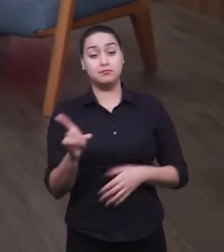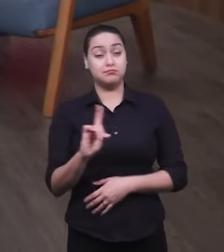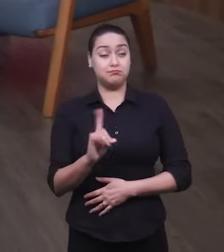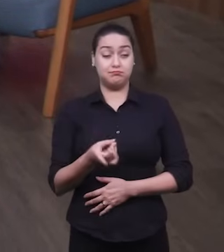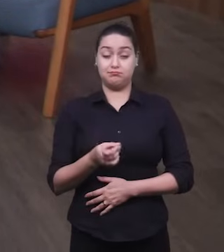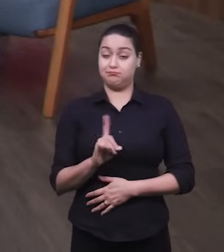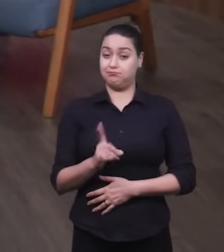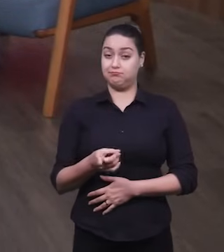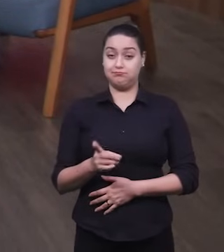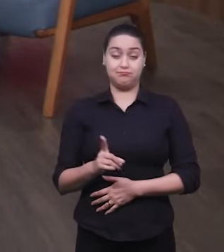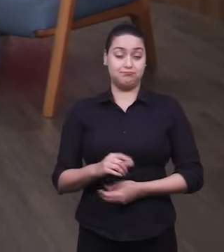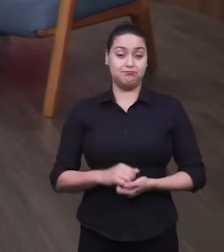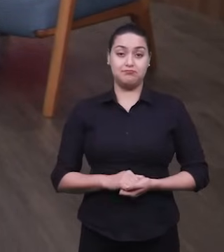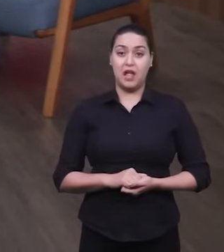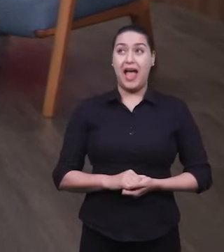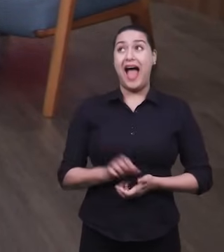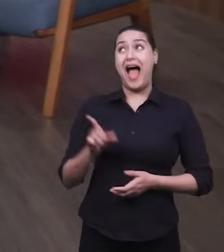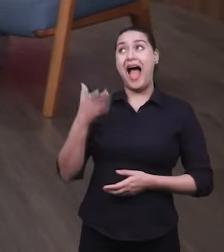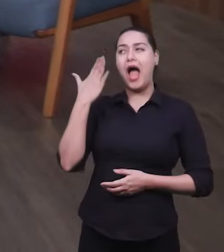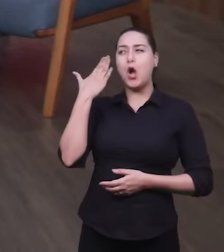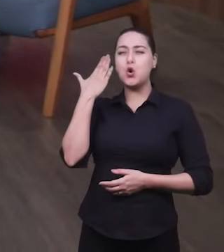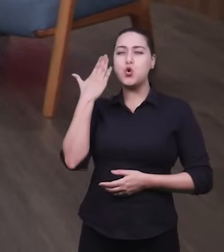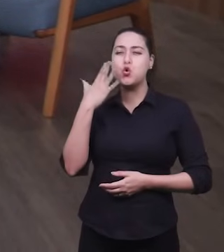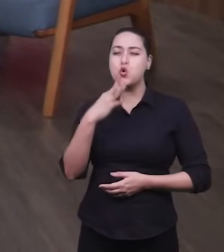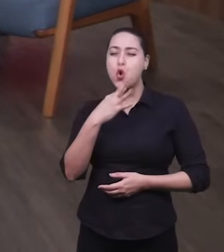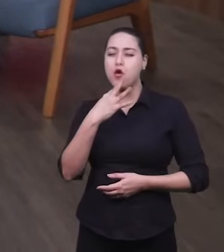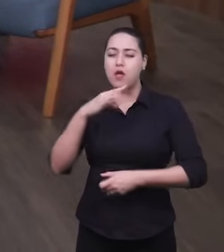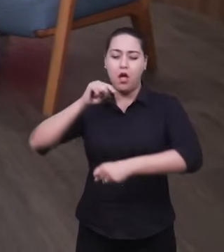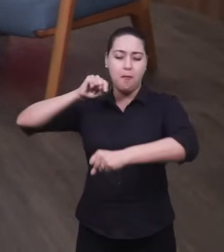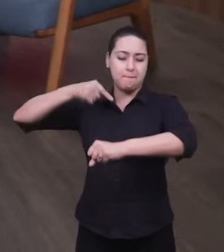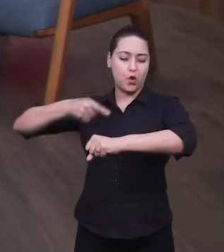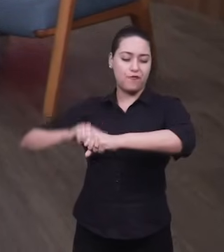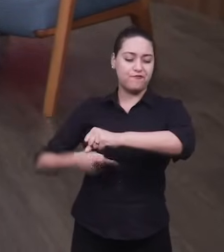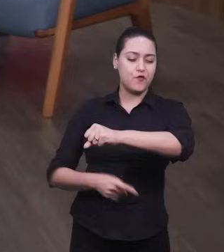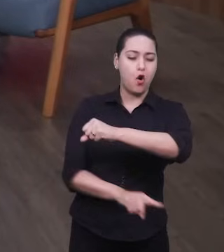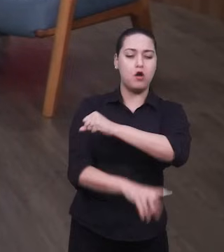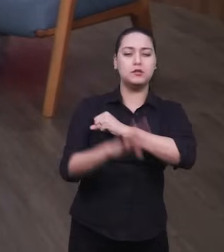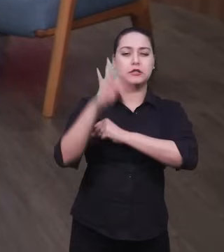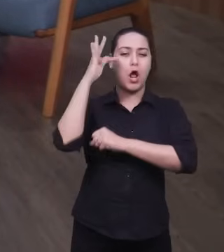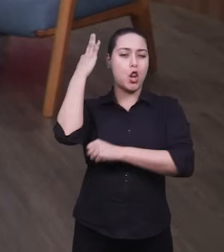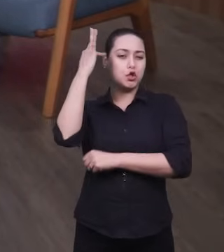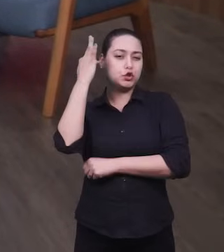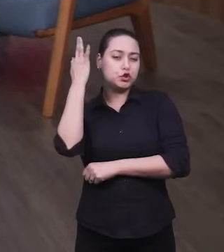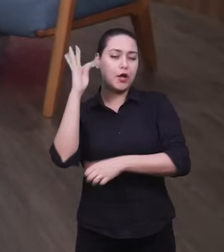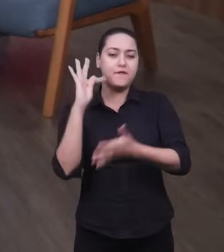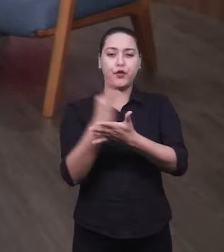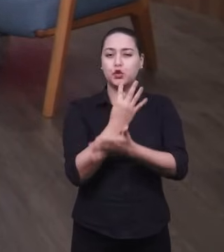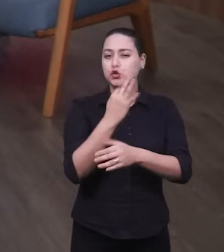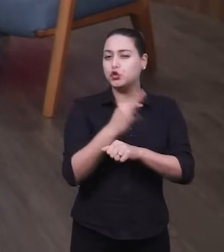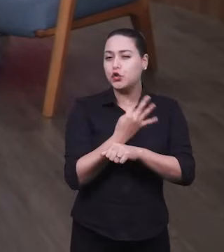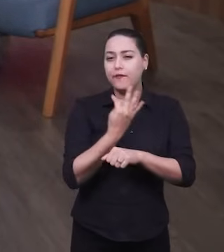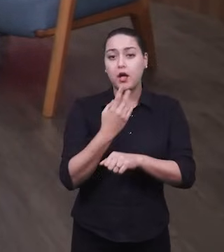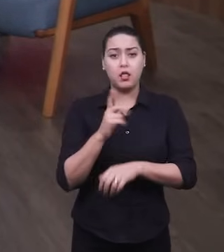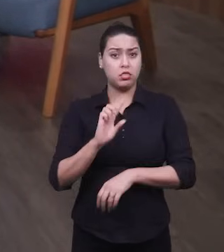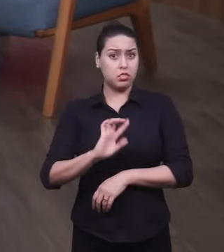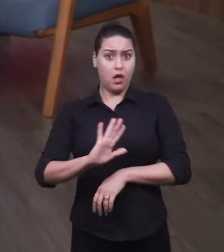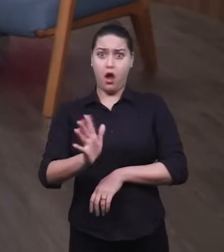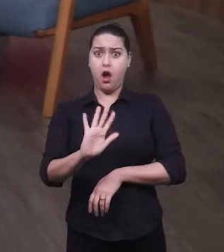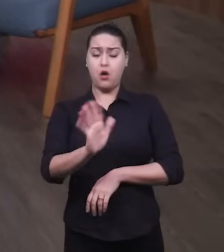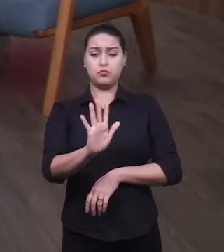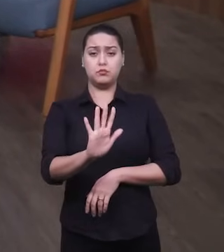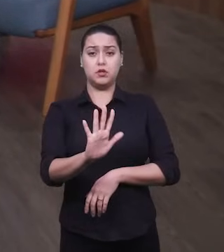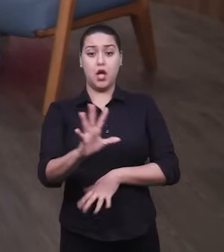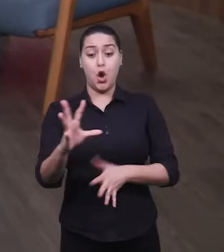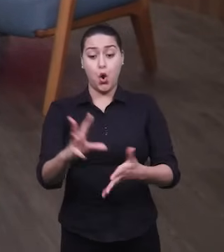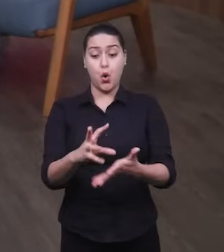simplesmente. Não é um profundo conhecedor de teologia, um filósofo. Não. Quem